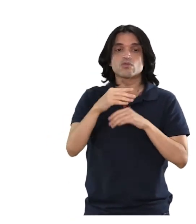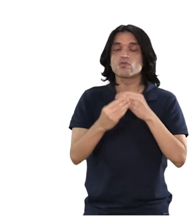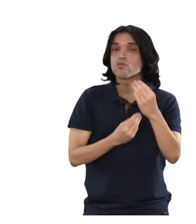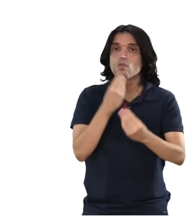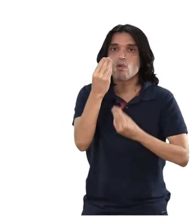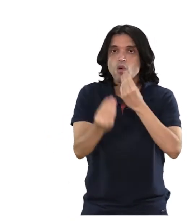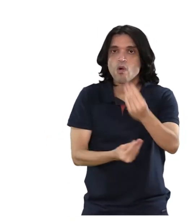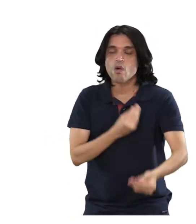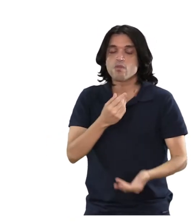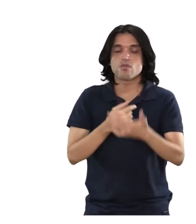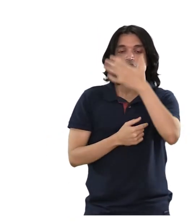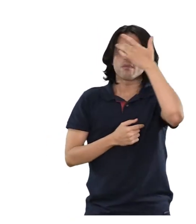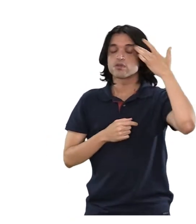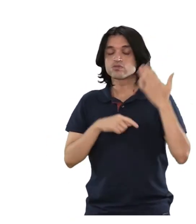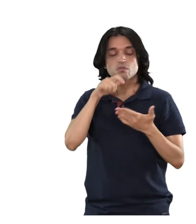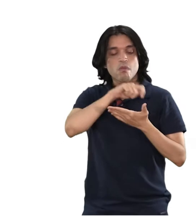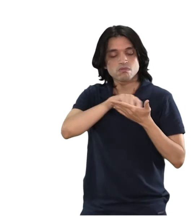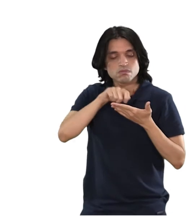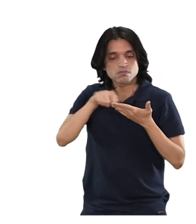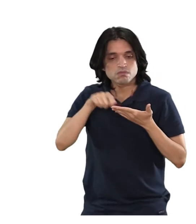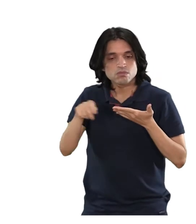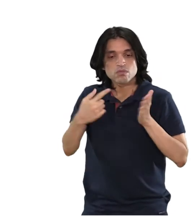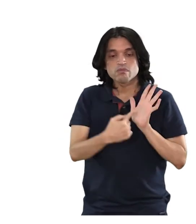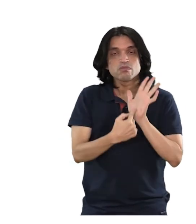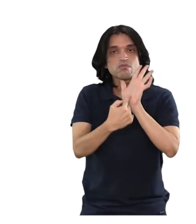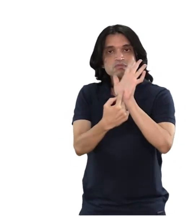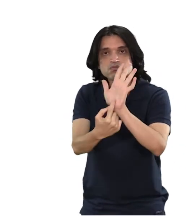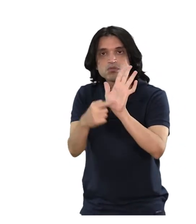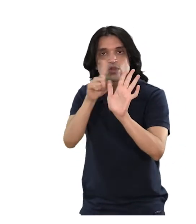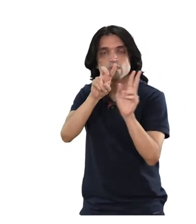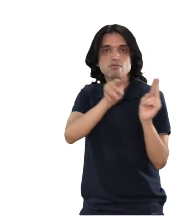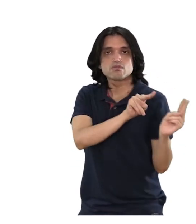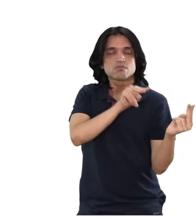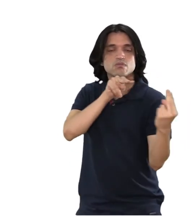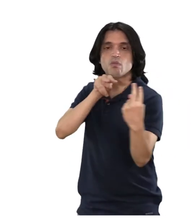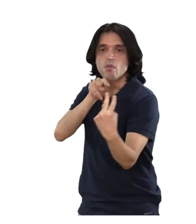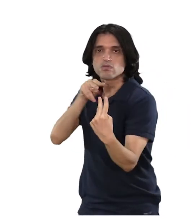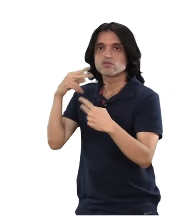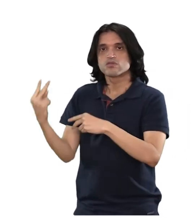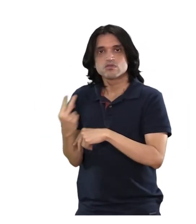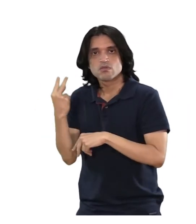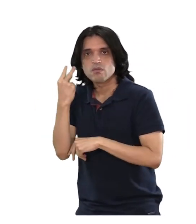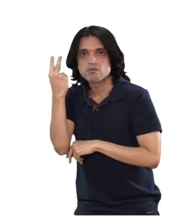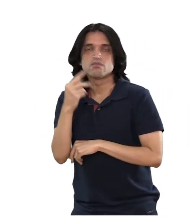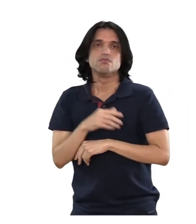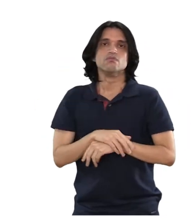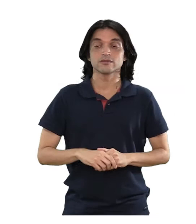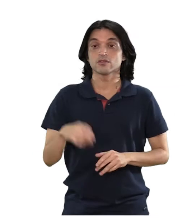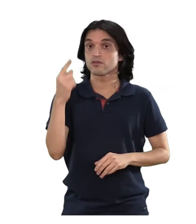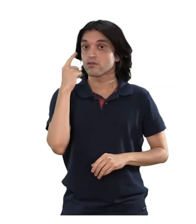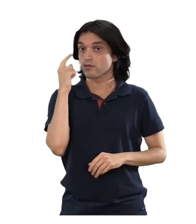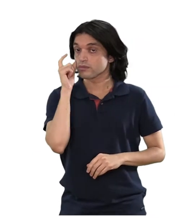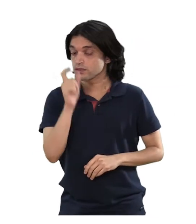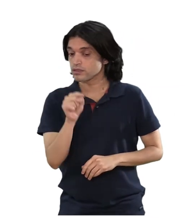defende seu ponto de vista e demonstram um valor de juízo e por aí vai. Observe,